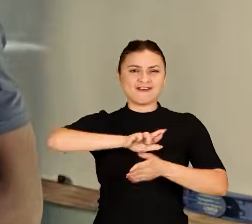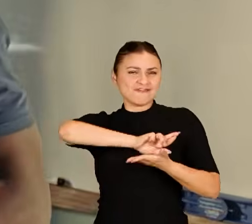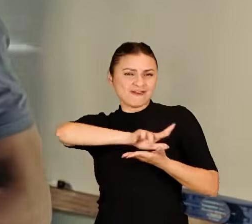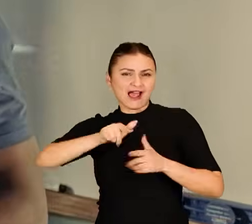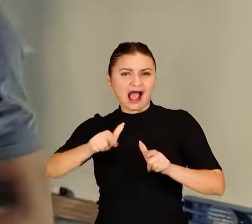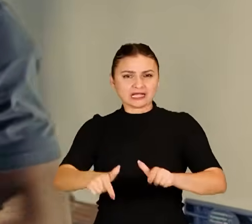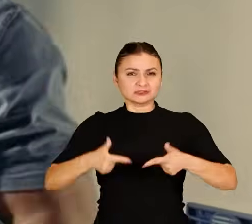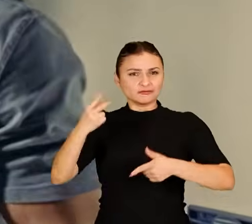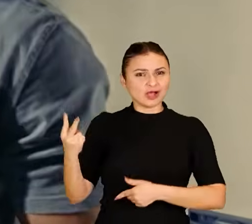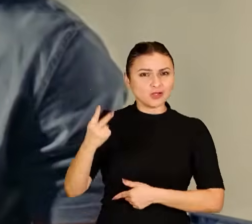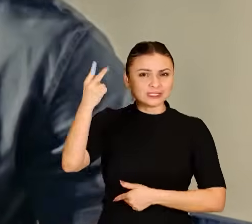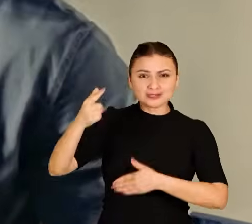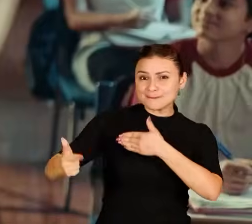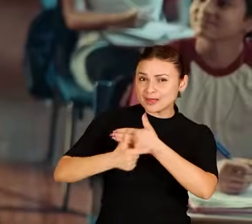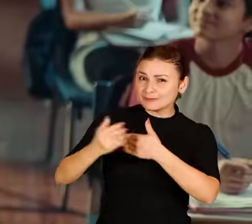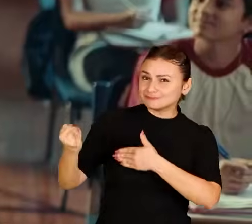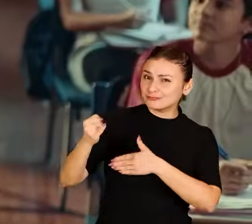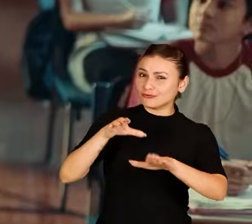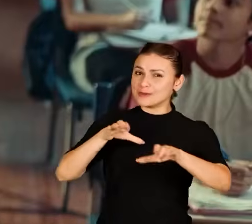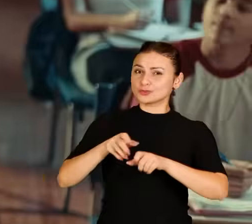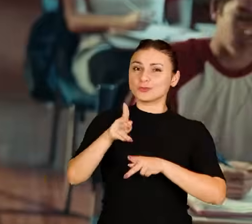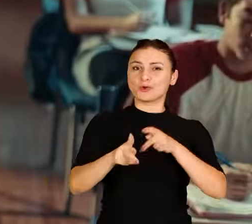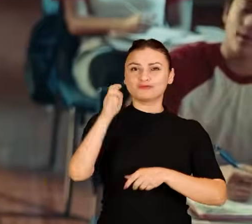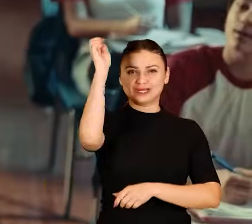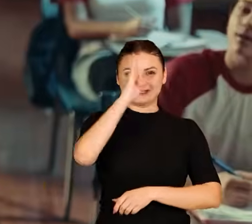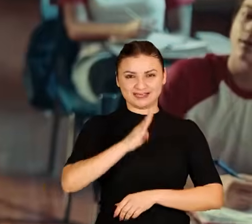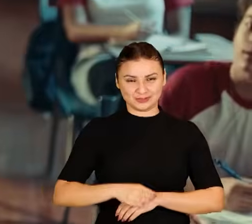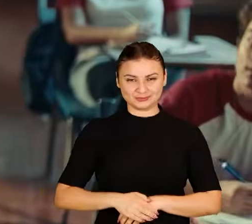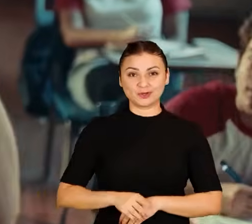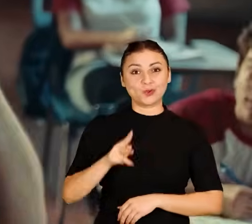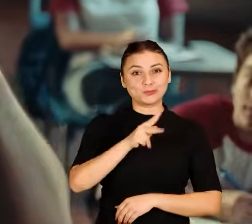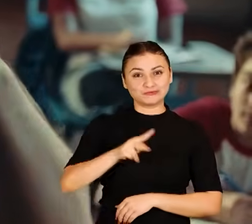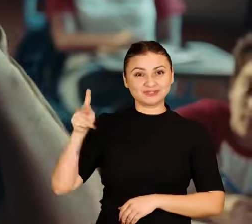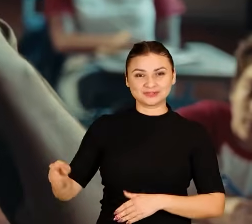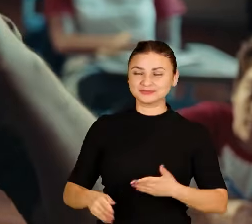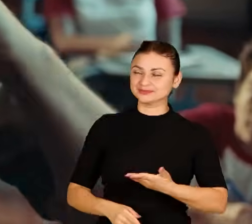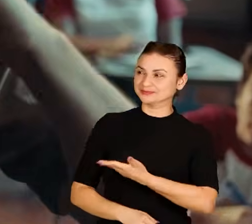que valorizam quem tem um papel central na formação dos brasileiros, o